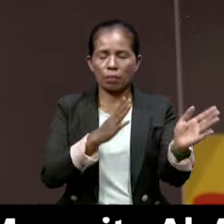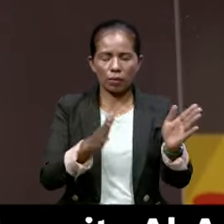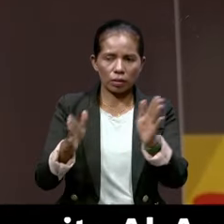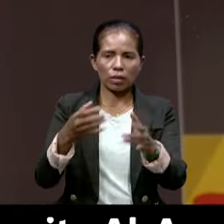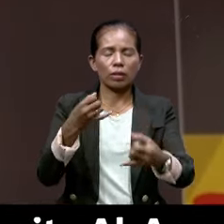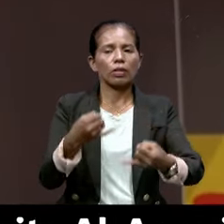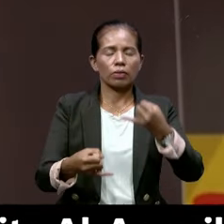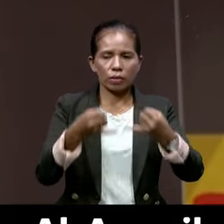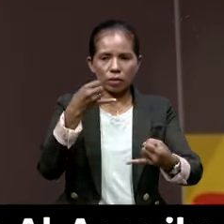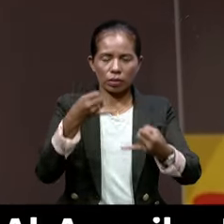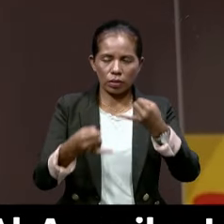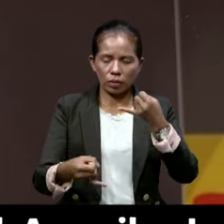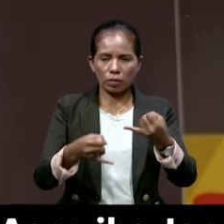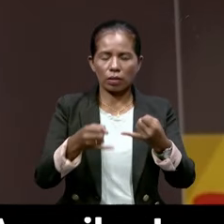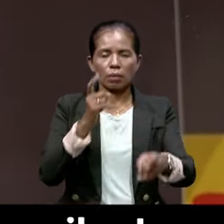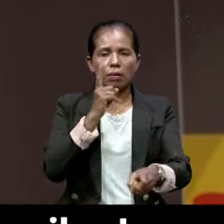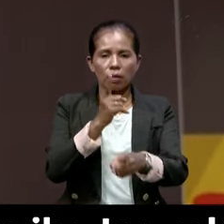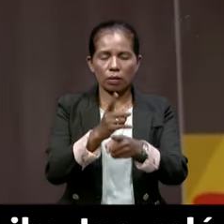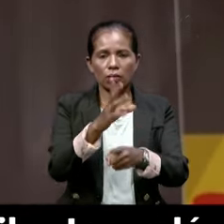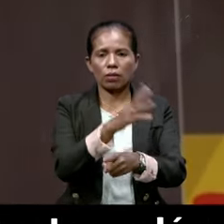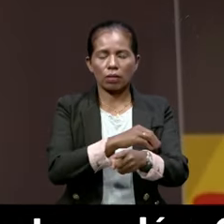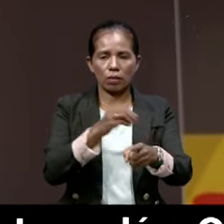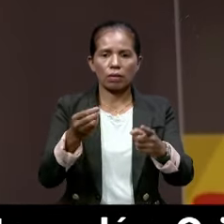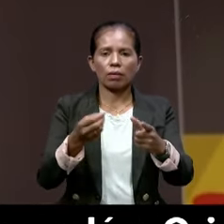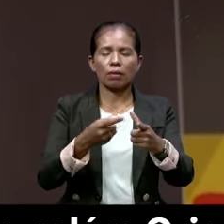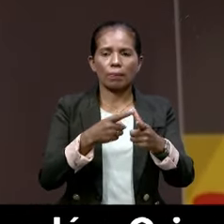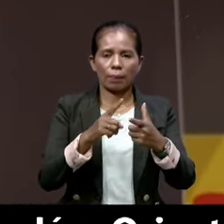é justo e nós